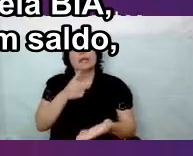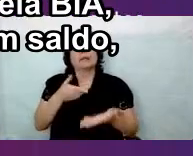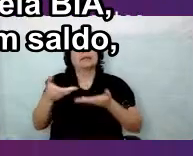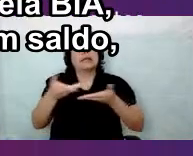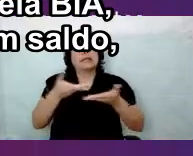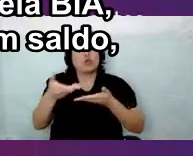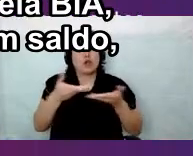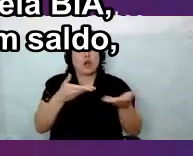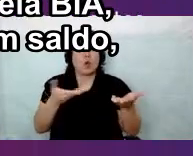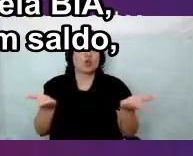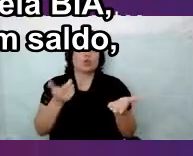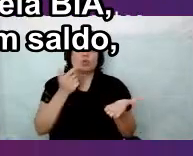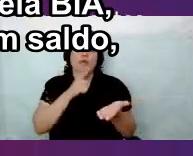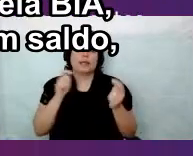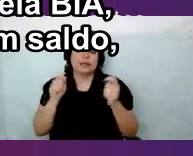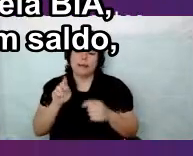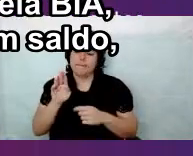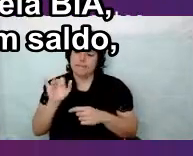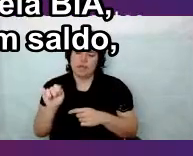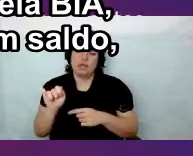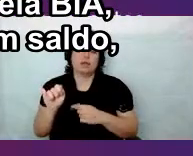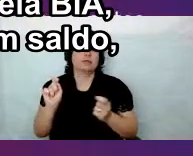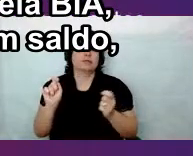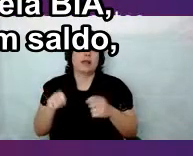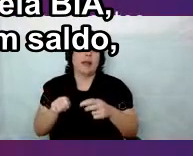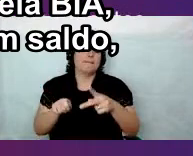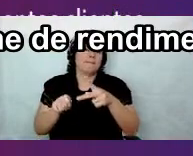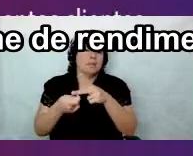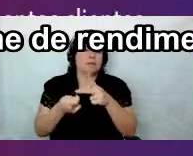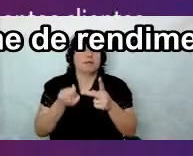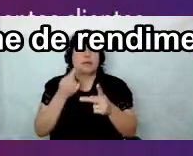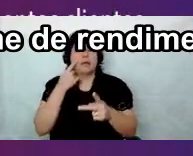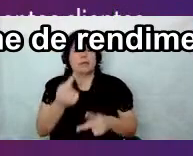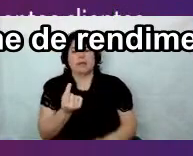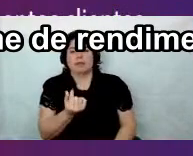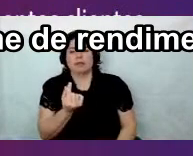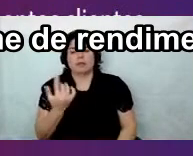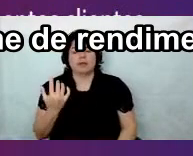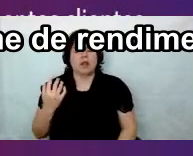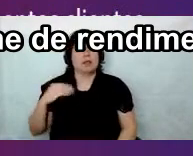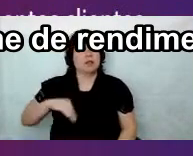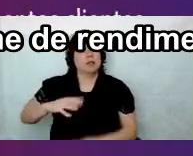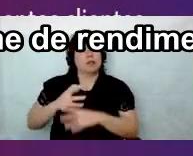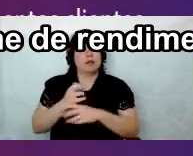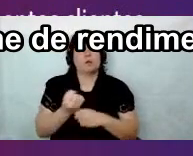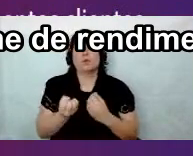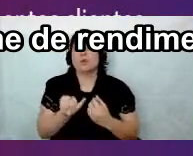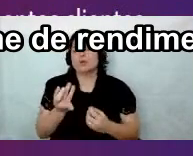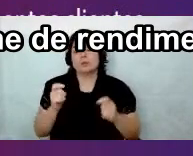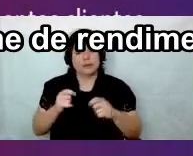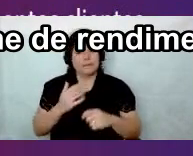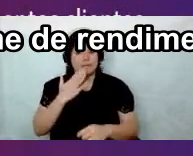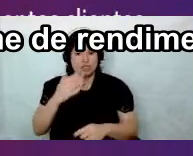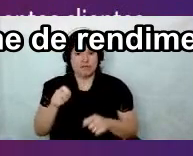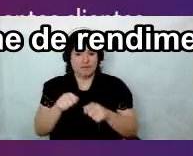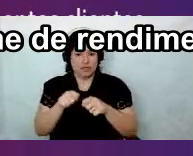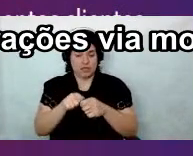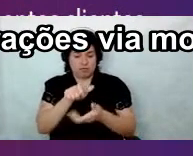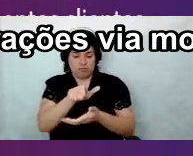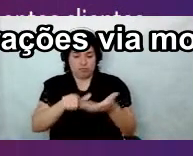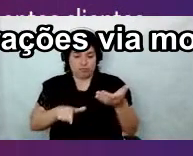faz transações pela BIA, você faz um Pix, você consulta um saldo, você pode pedir para ela gerar o teu informe de